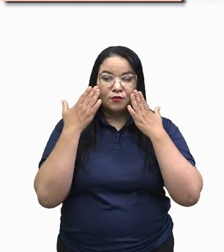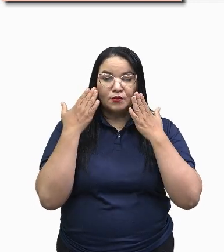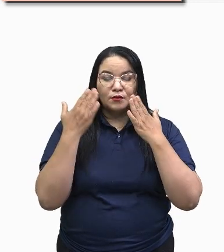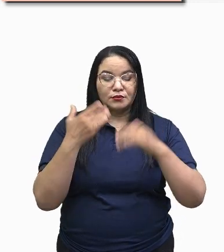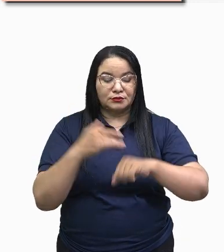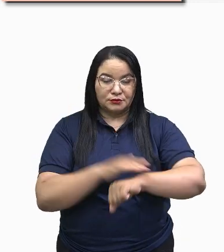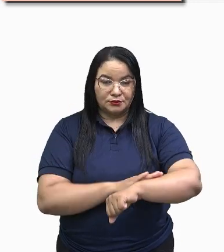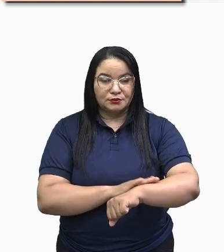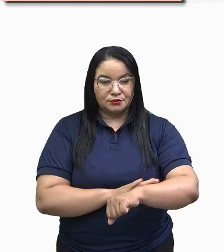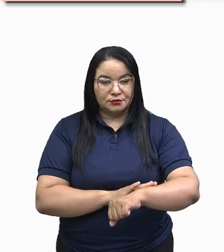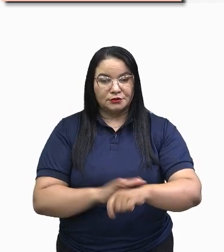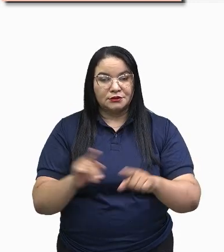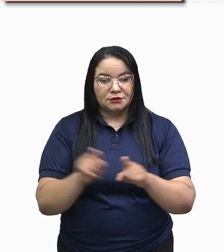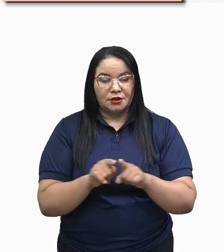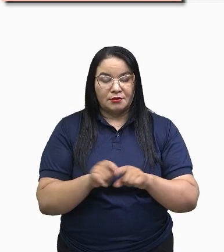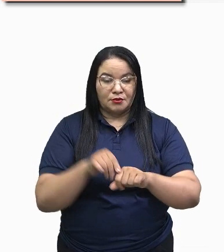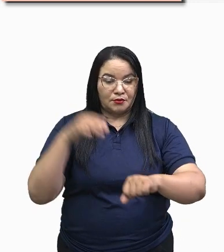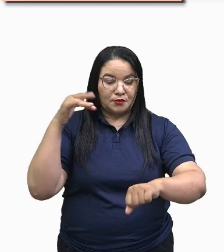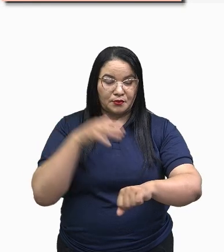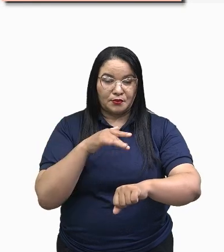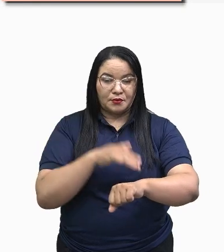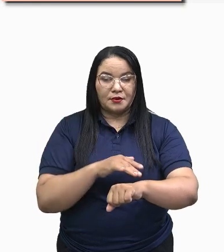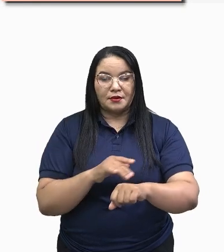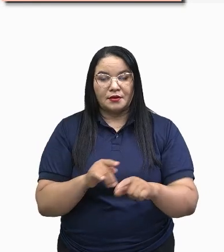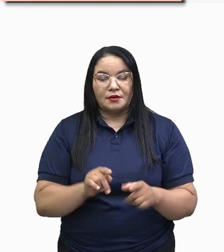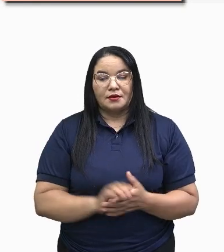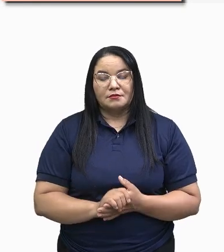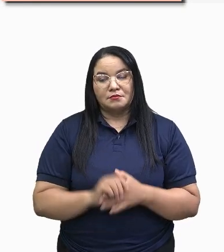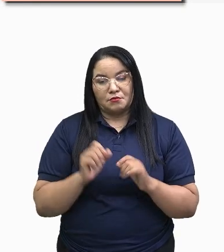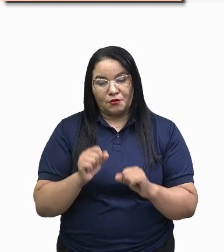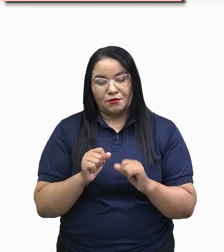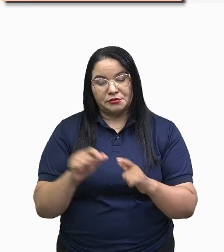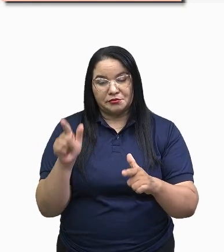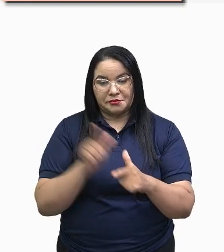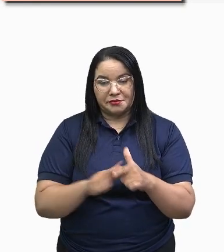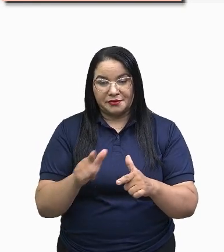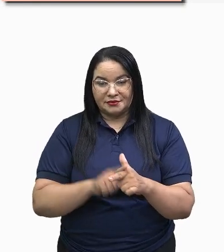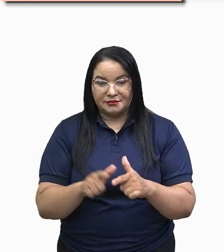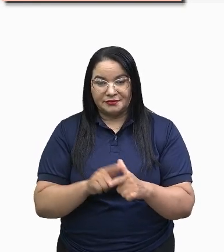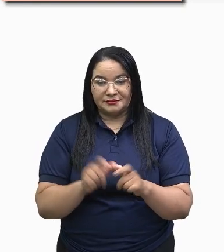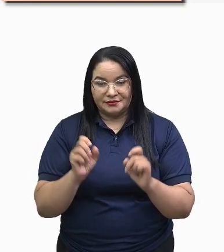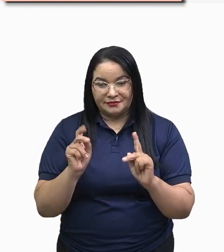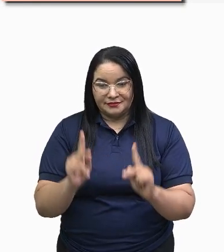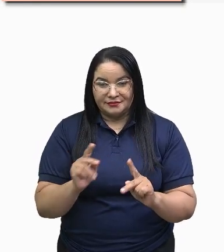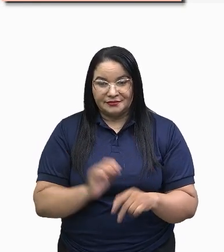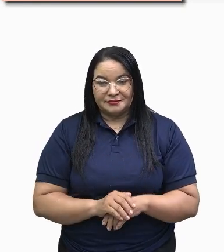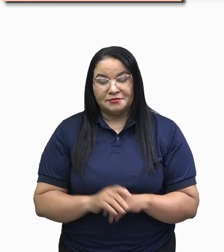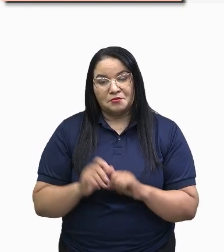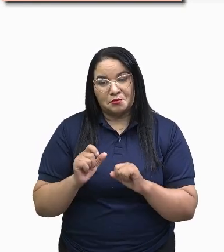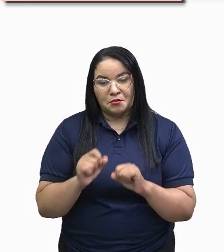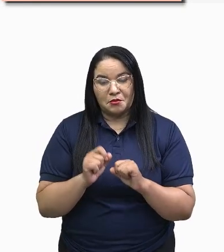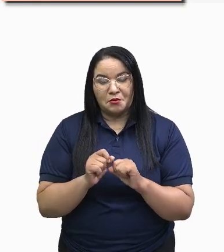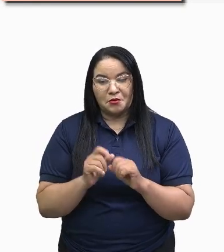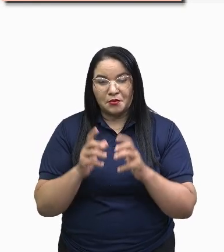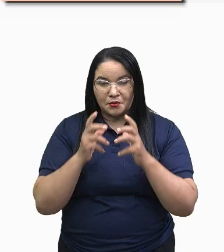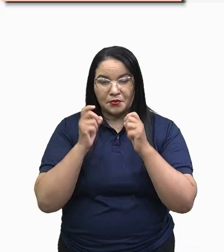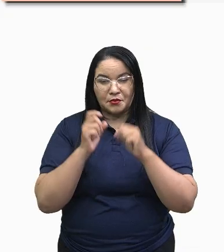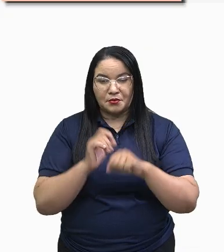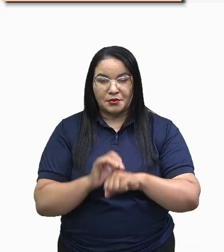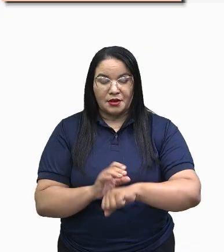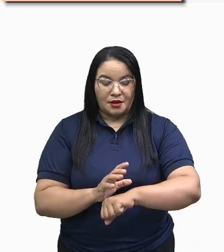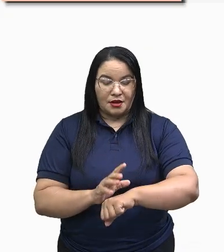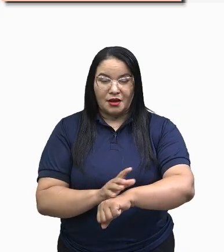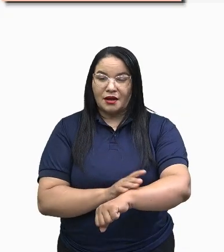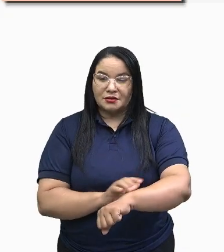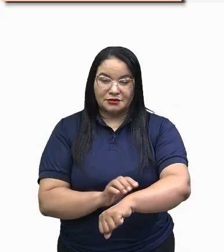caso a derme. Ela não queima, mas pode causar ali, né, um envelhecimento precoce, né, manchas